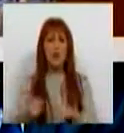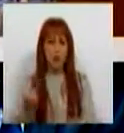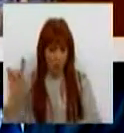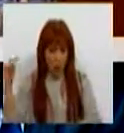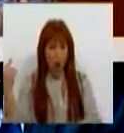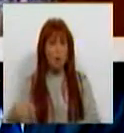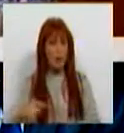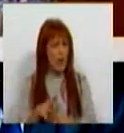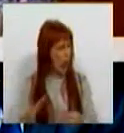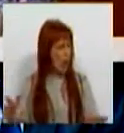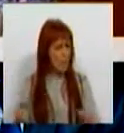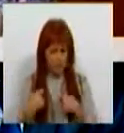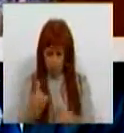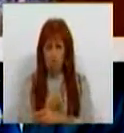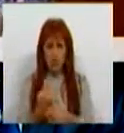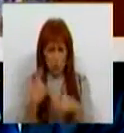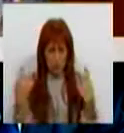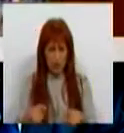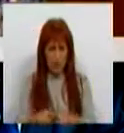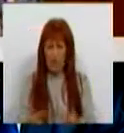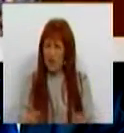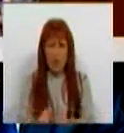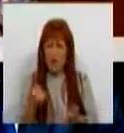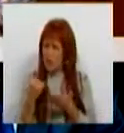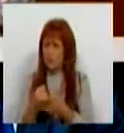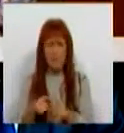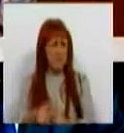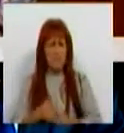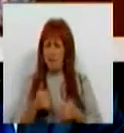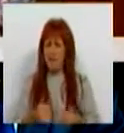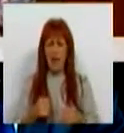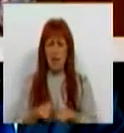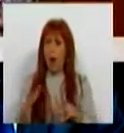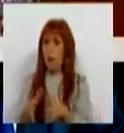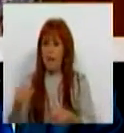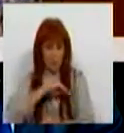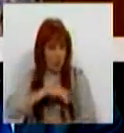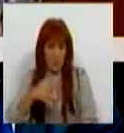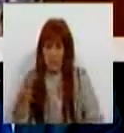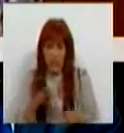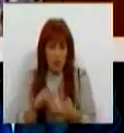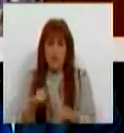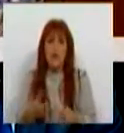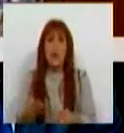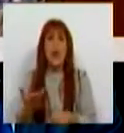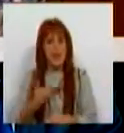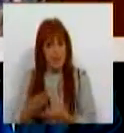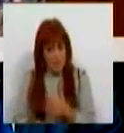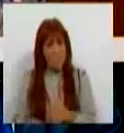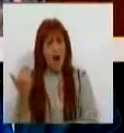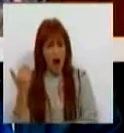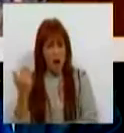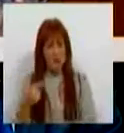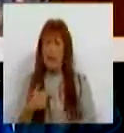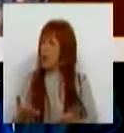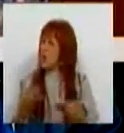apesar de ter havido um aumento do consumo, ele não foi sustentado saudavelmente no aumento do rendimento, mas no aumento do endividamento,